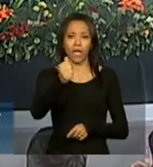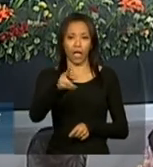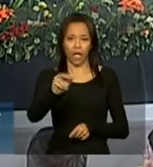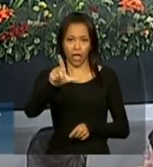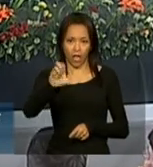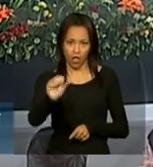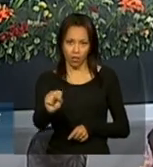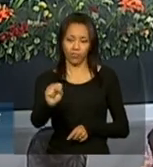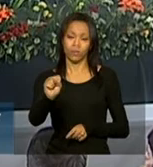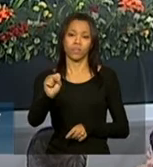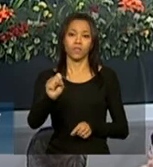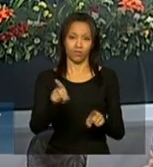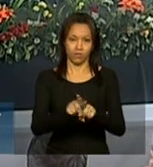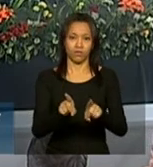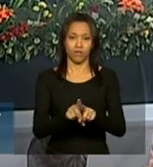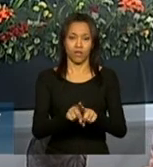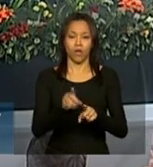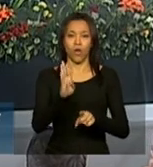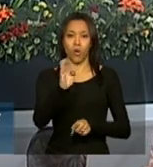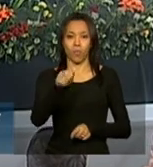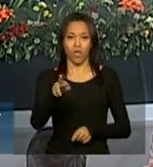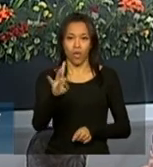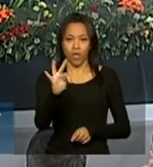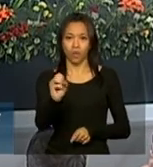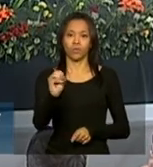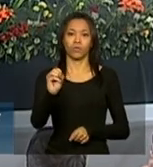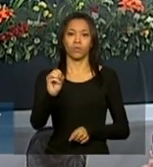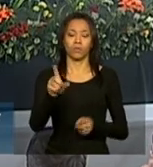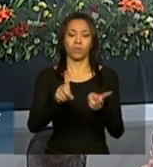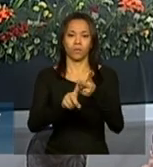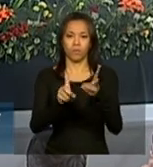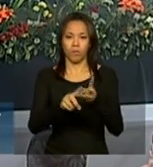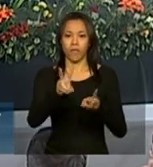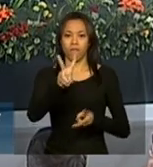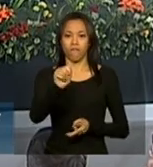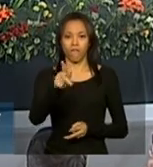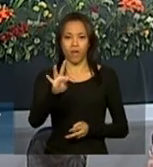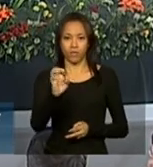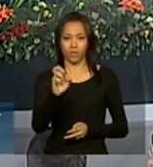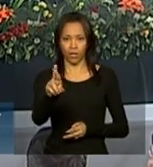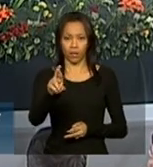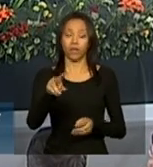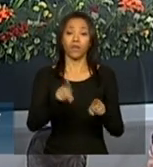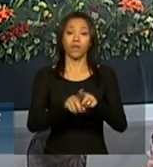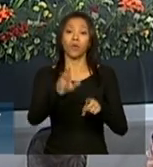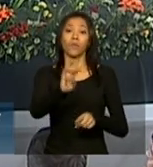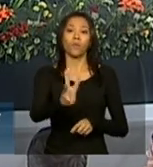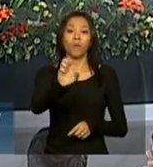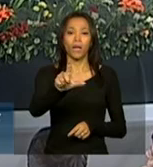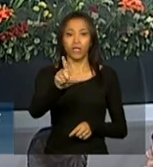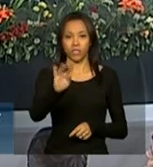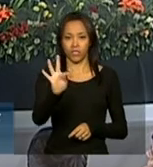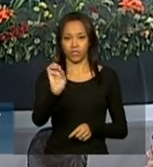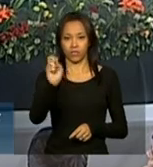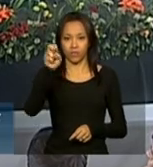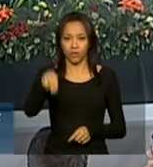Bezerra, Roberto Dornes, Ságuas Moraes, Valtenir Pereira, Wellington